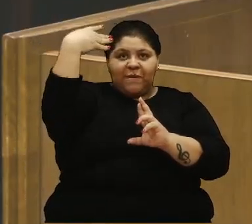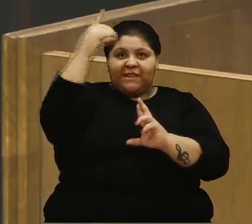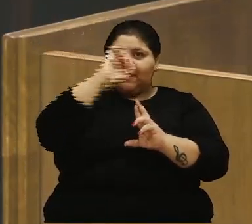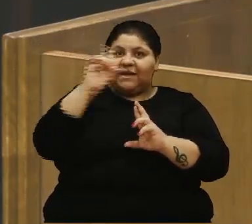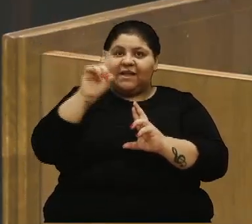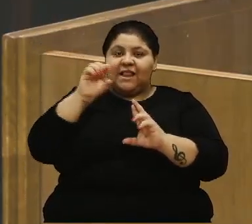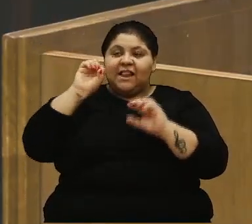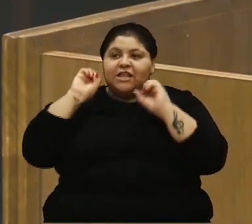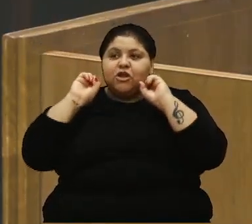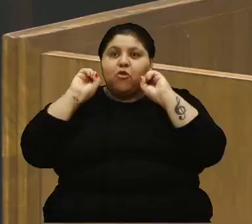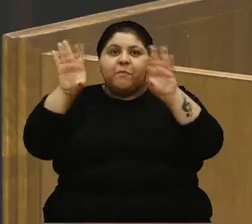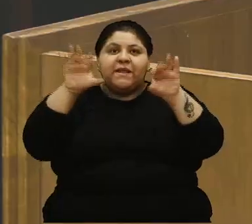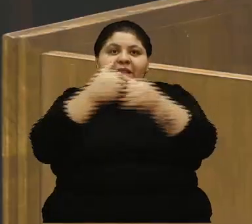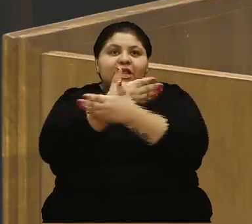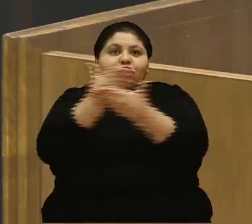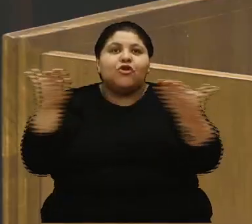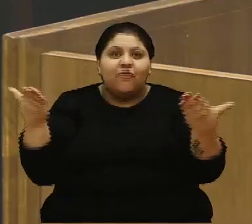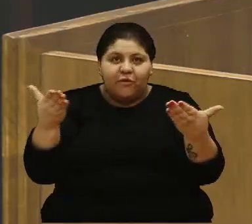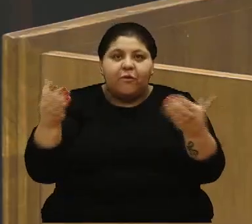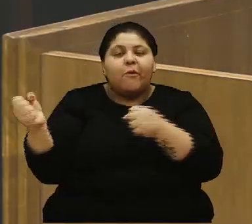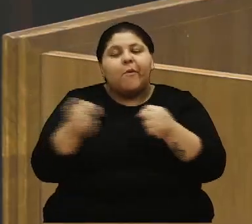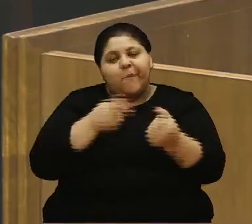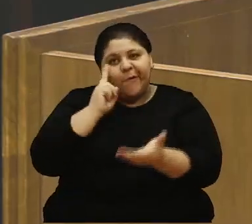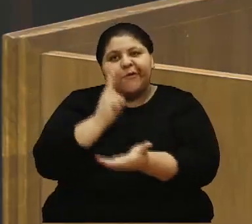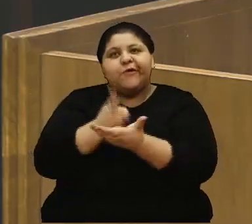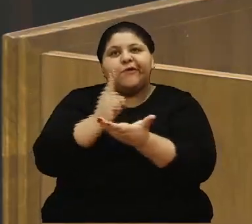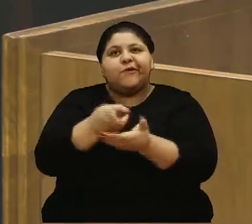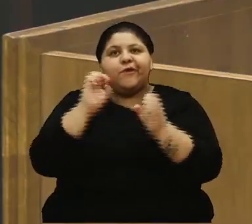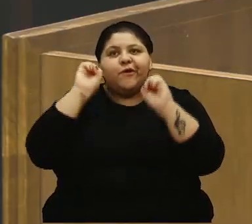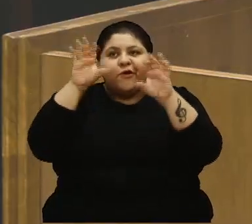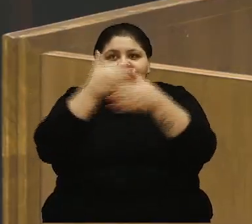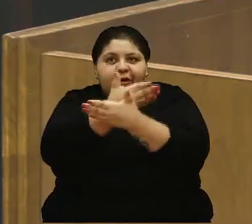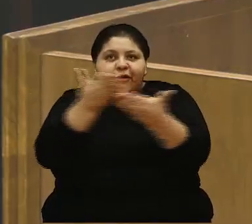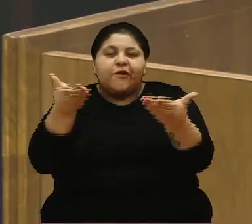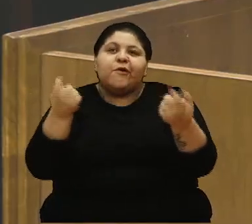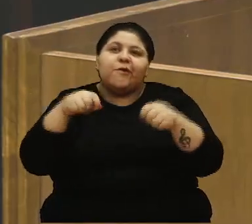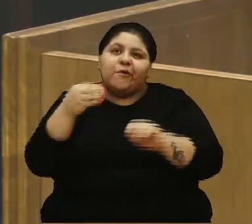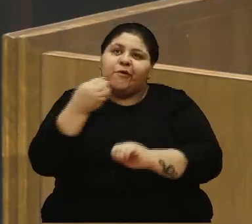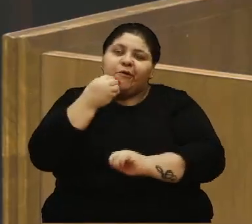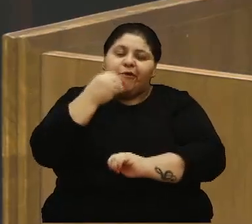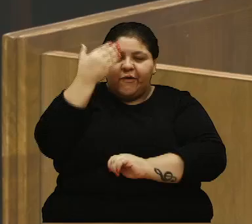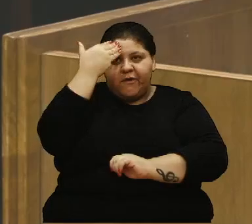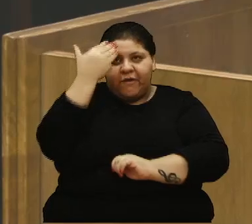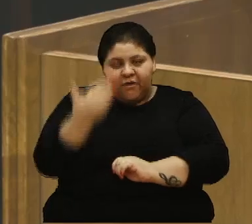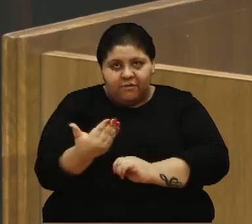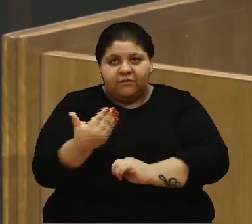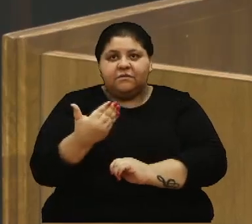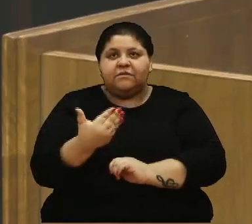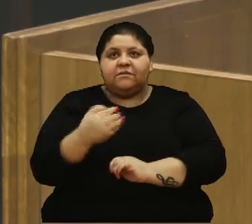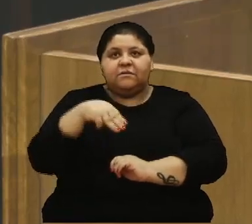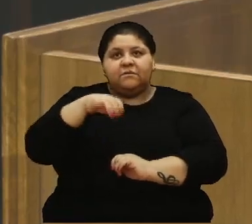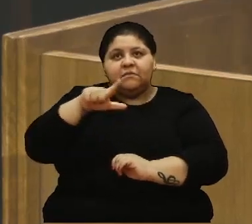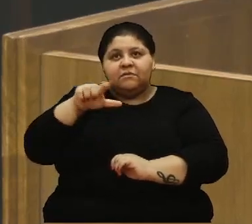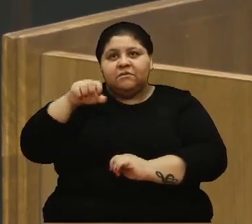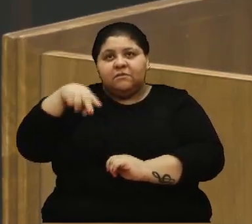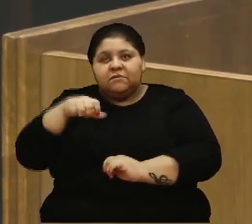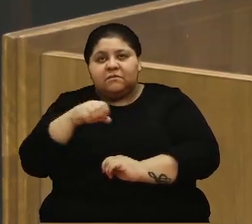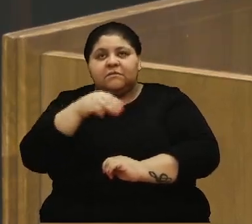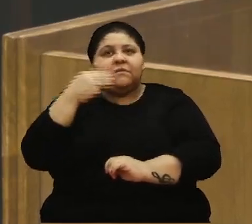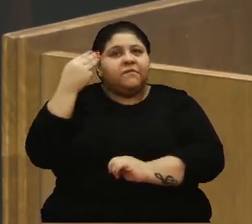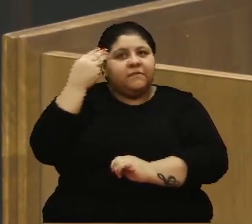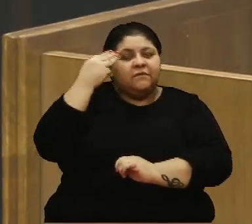A gente ilumina todo mundo. Então, que a gente possa continuar iluminando todo mundo, eu preciso, obviamente, agradecer Milena,